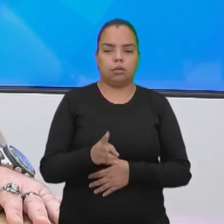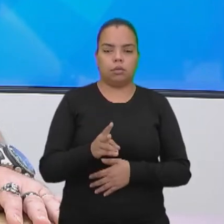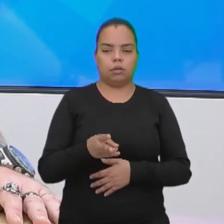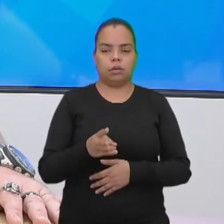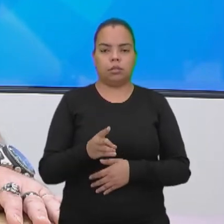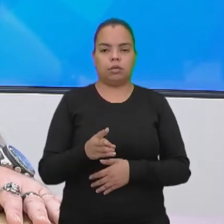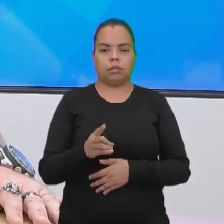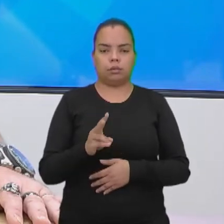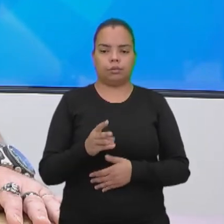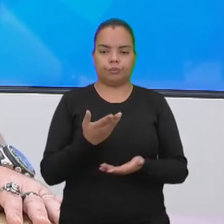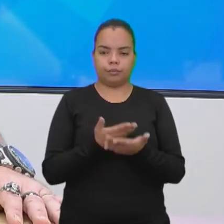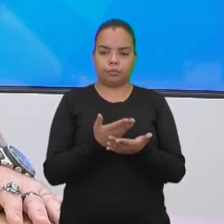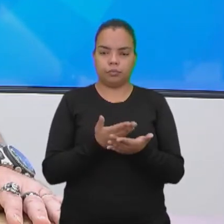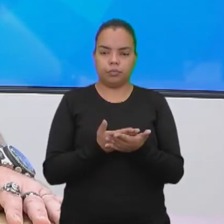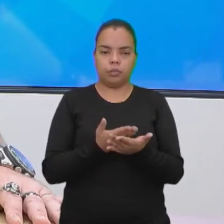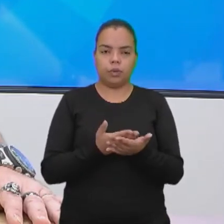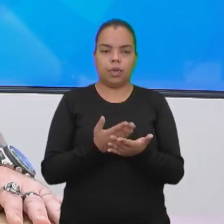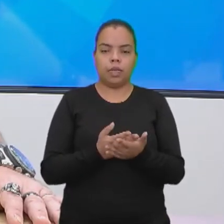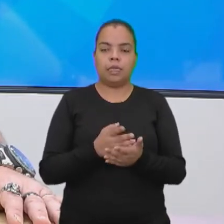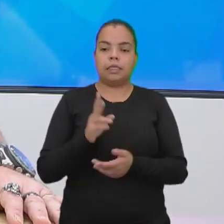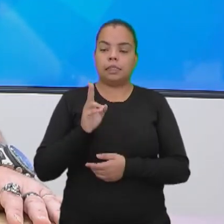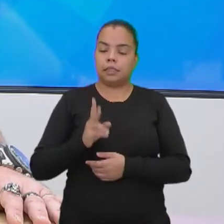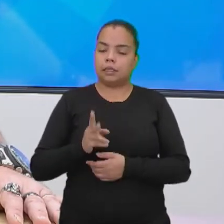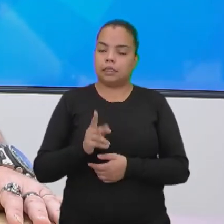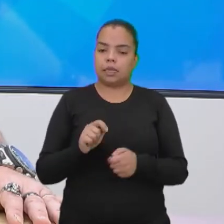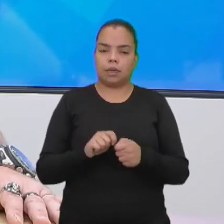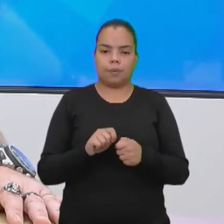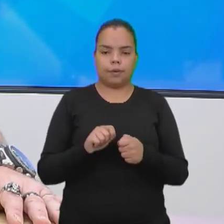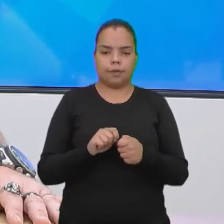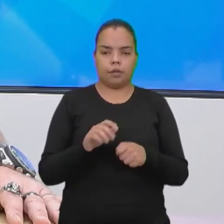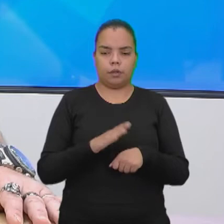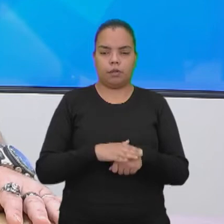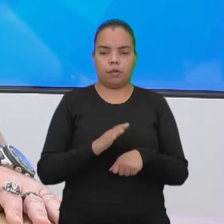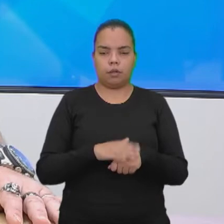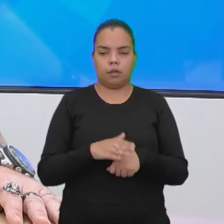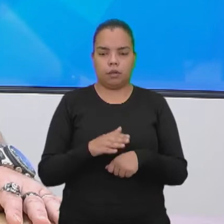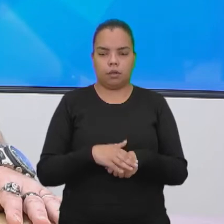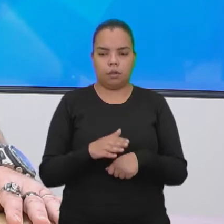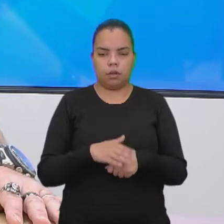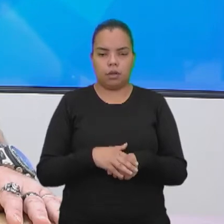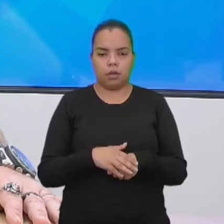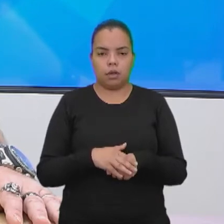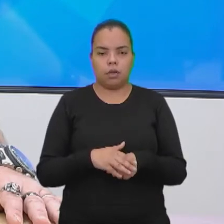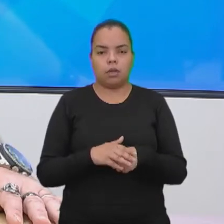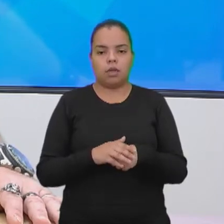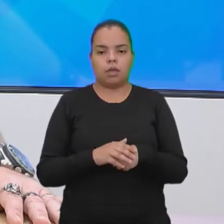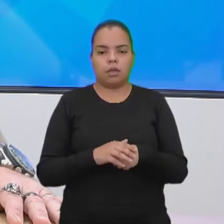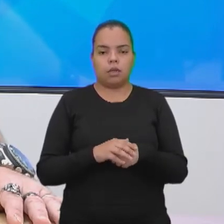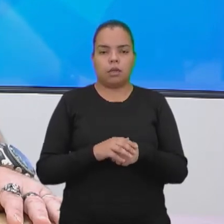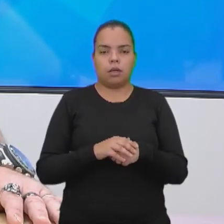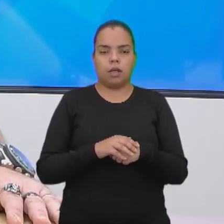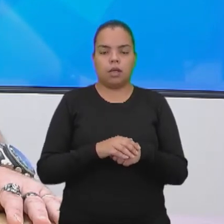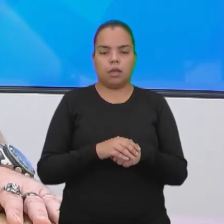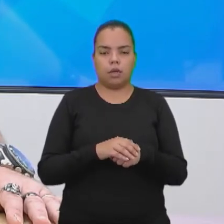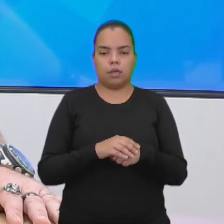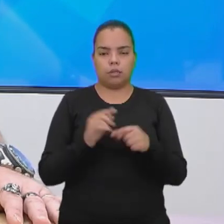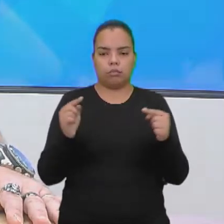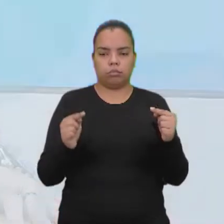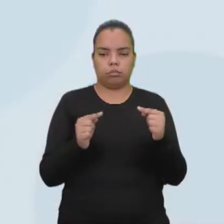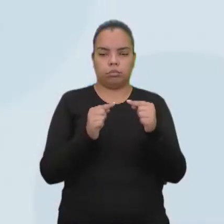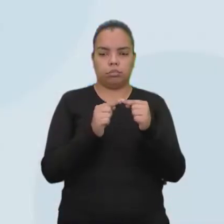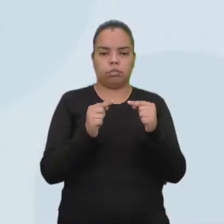aulas, né, e sempre fazendo aí uma referência aos ODS, né? A ODS aí 5, que nós vamos ver